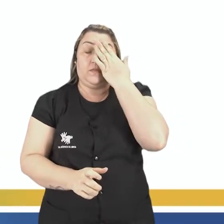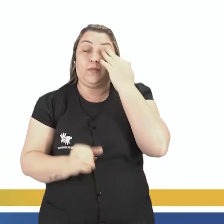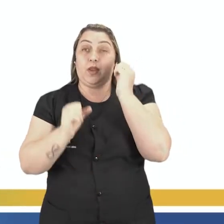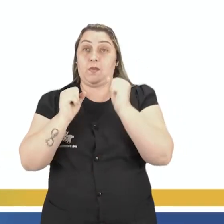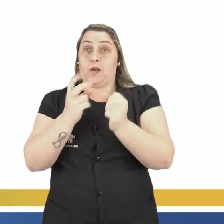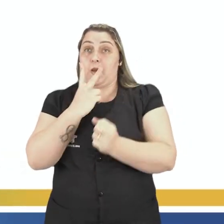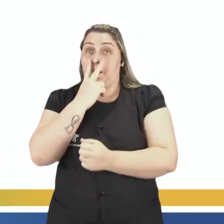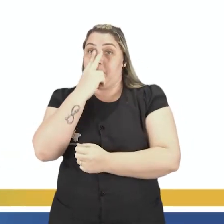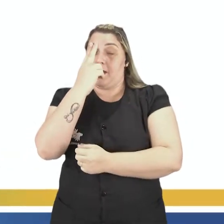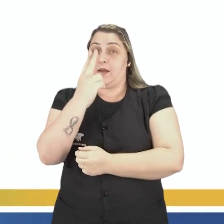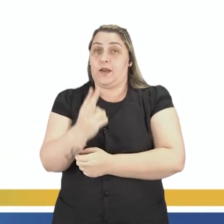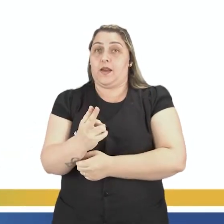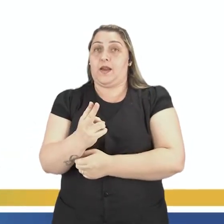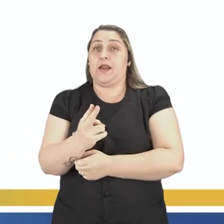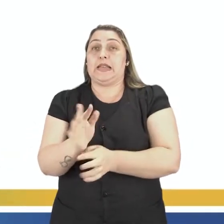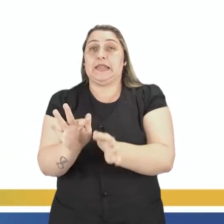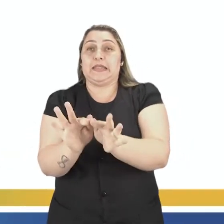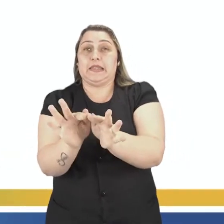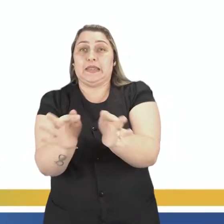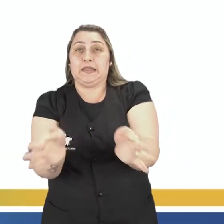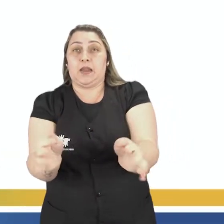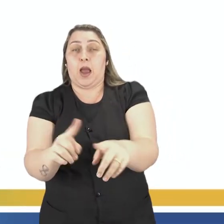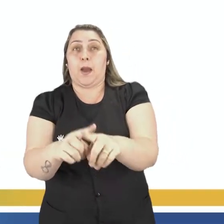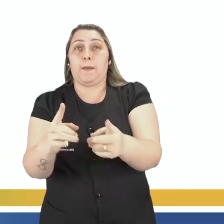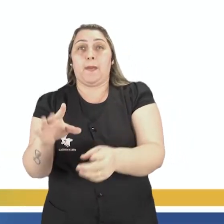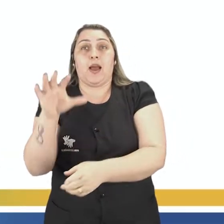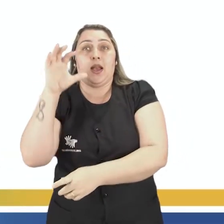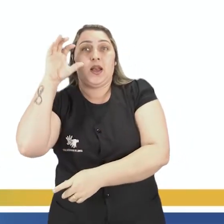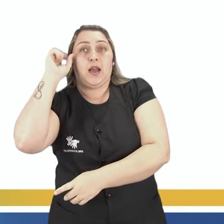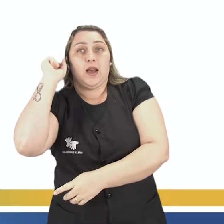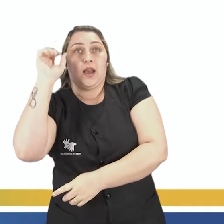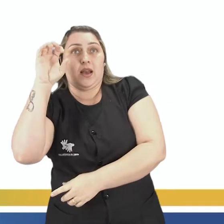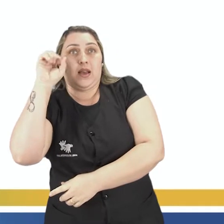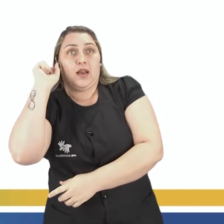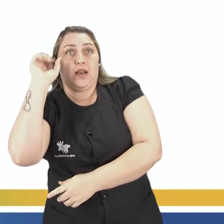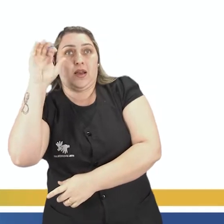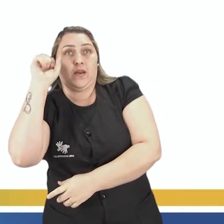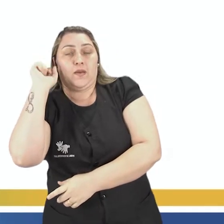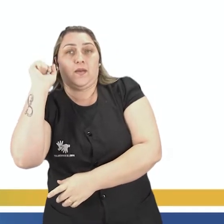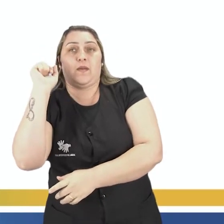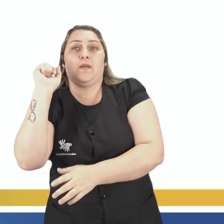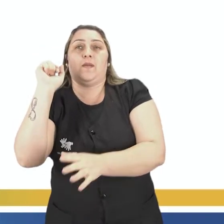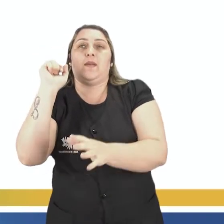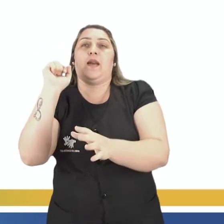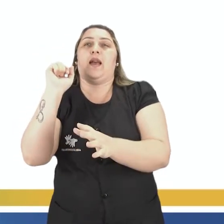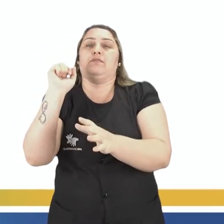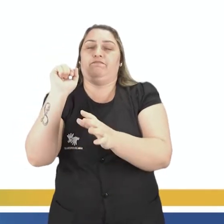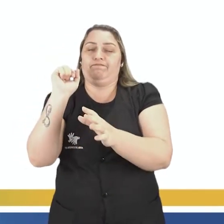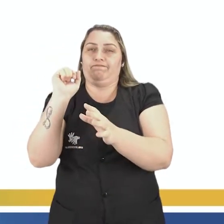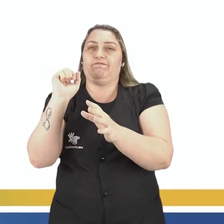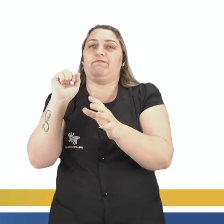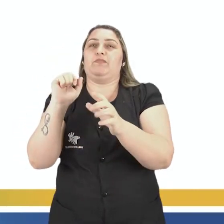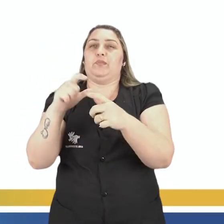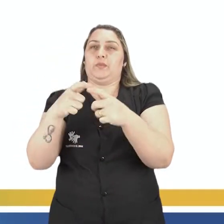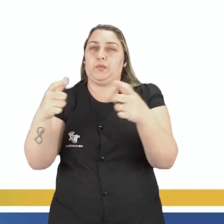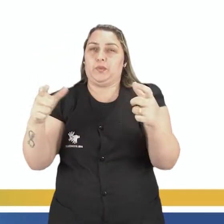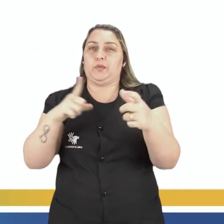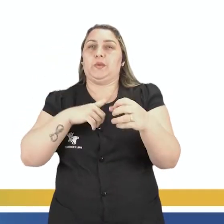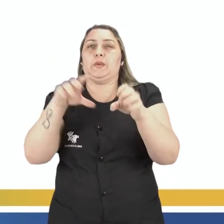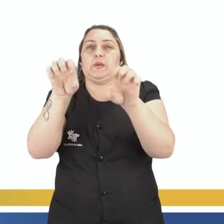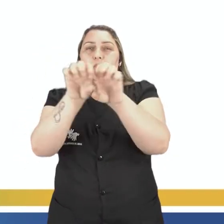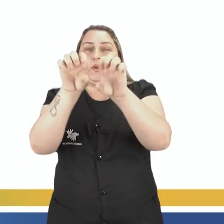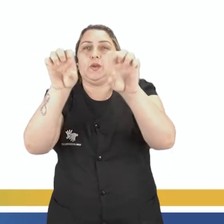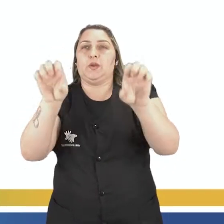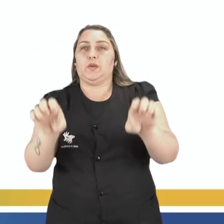Pode parecer muito simples, mas a audição é um mecanismo complexo que envolve